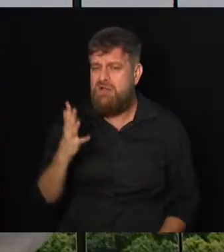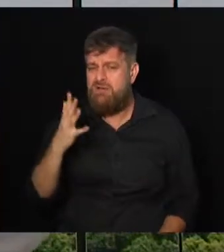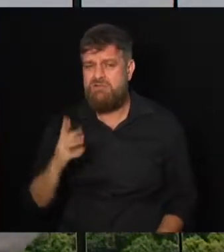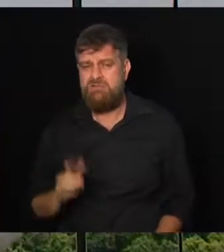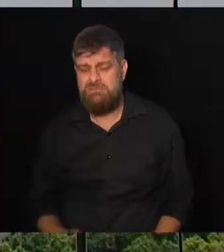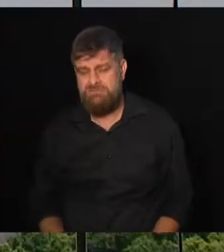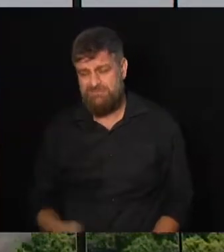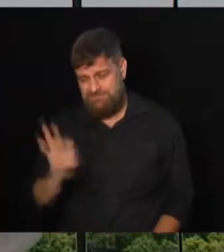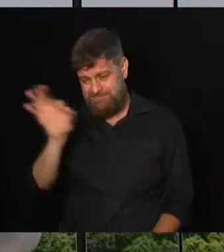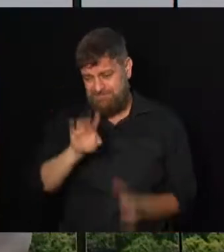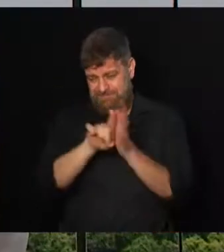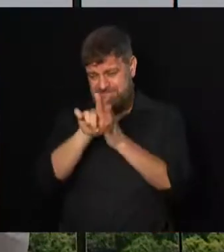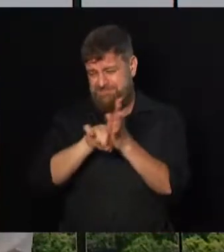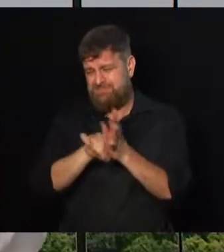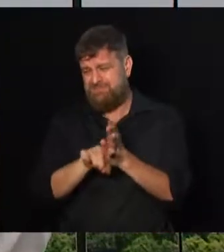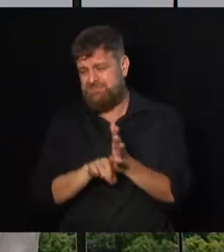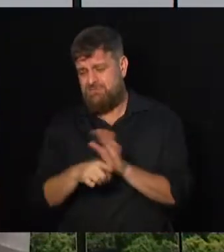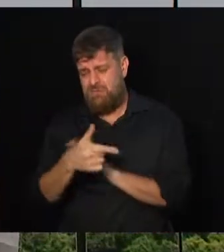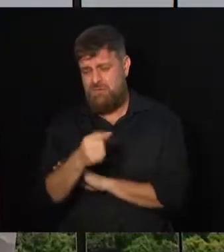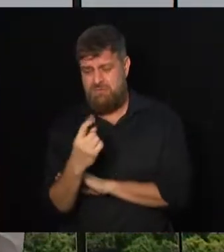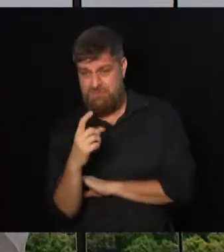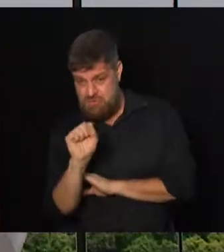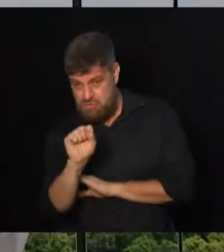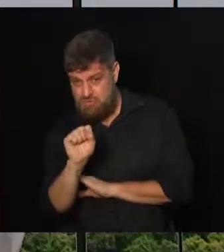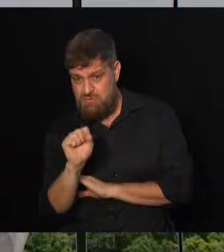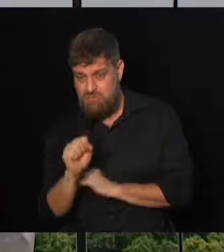dado de 2018 do